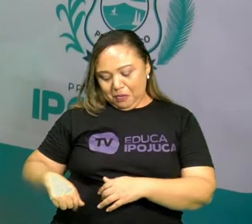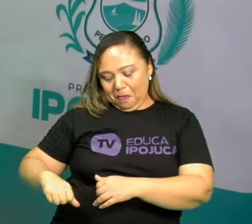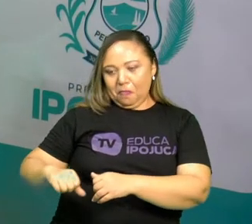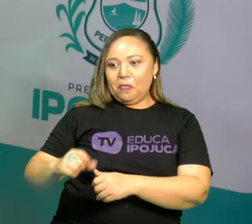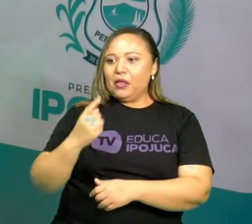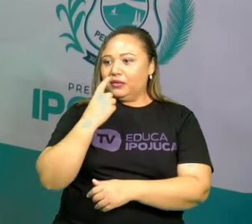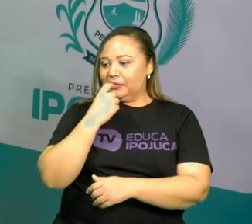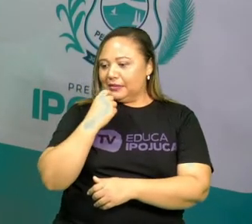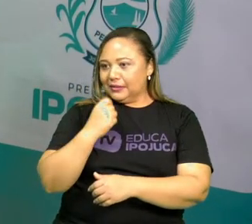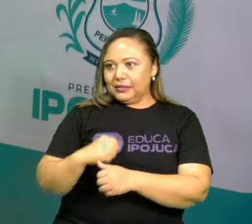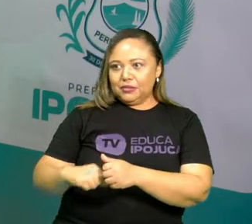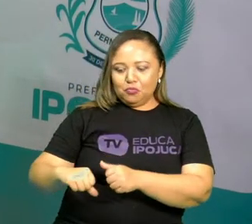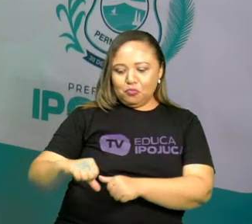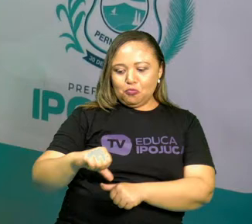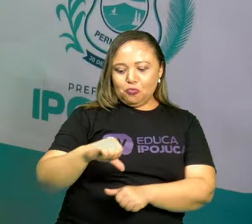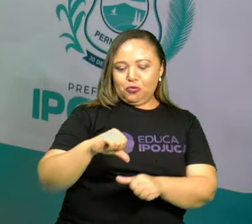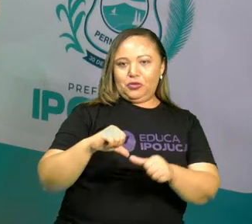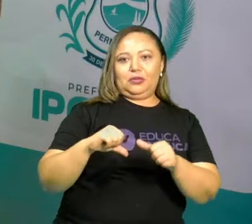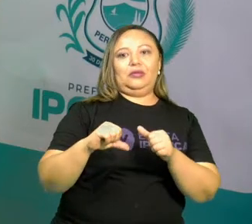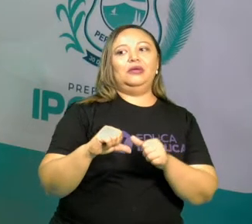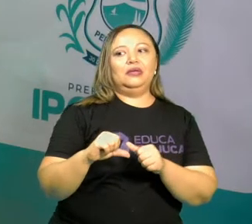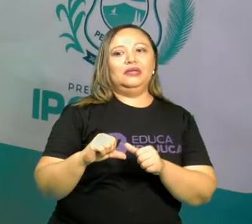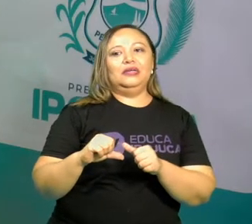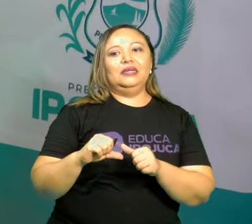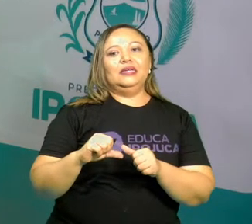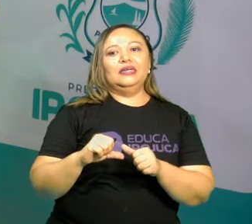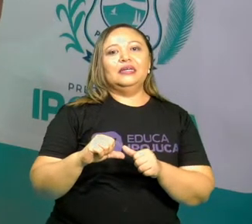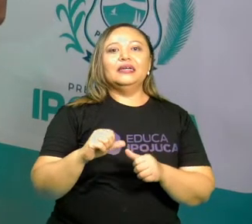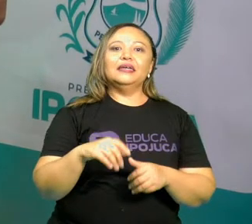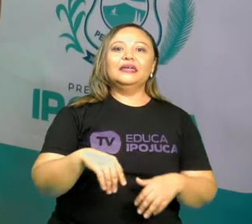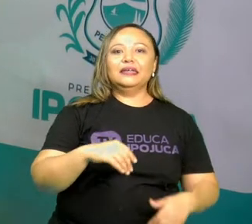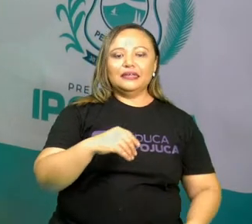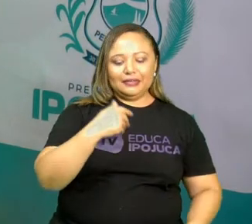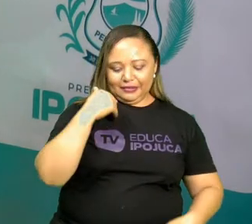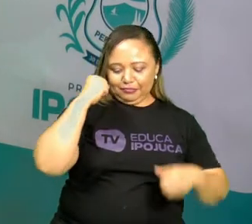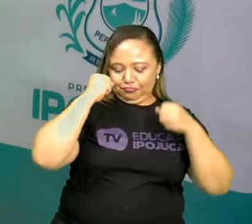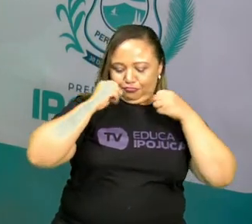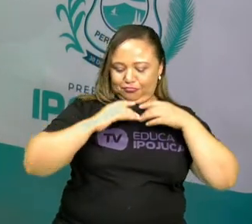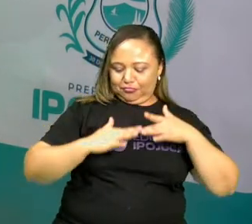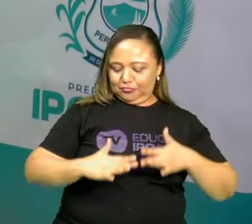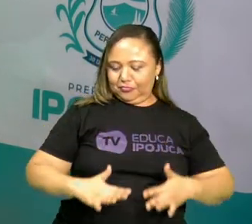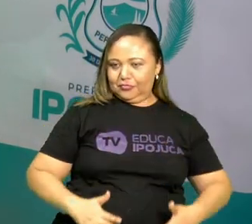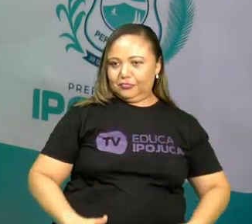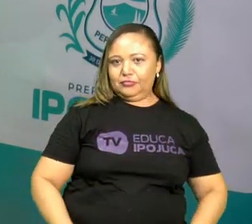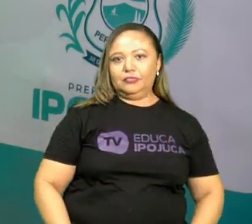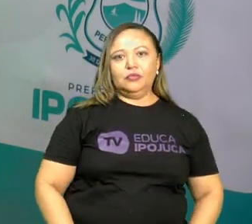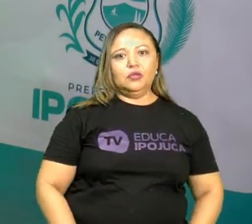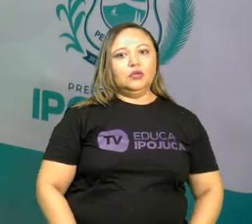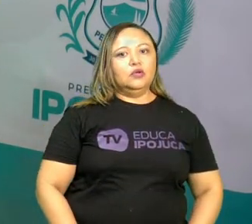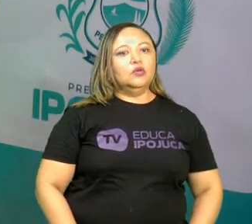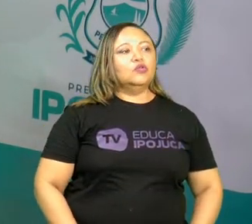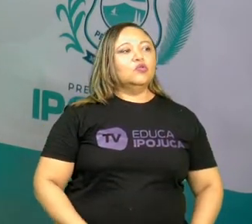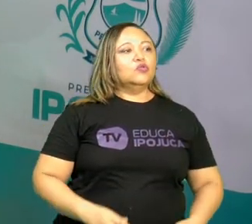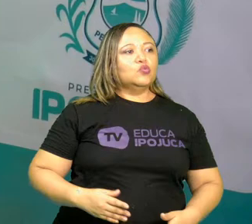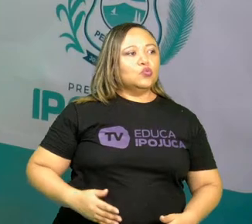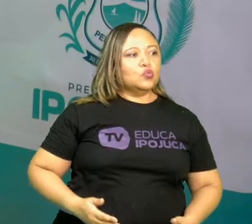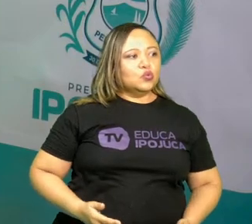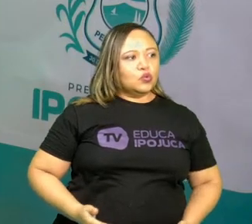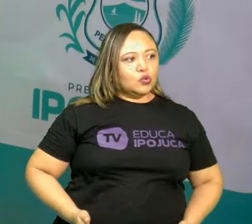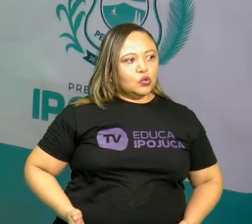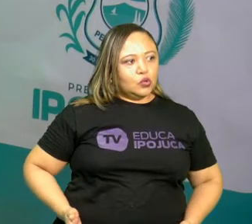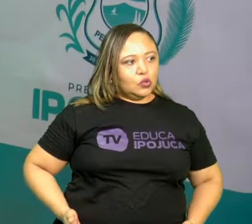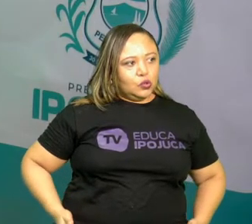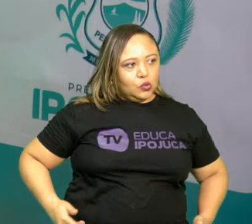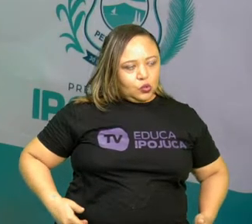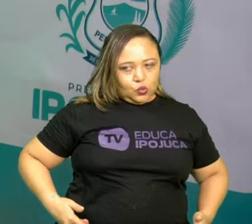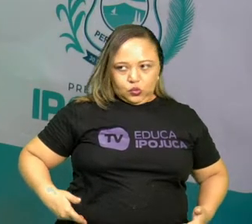já dá para ver o quanto ele é importante e sua função é necessária. Já os intestinos, o intestino